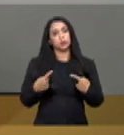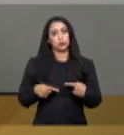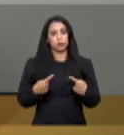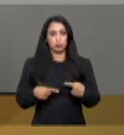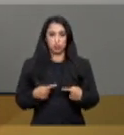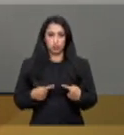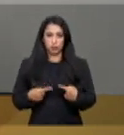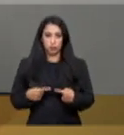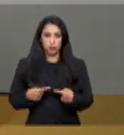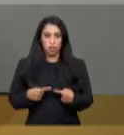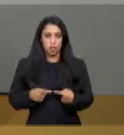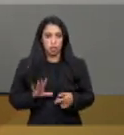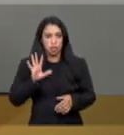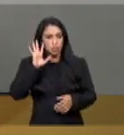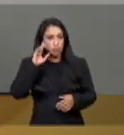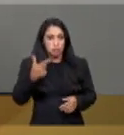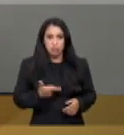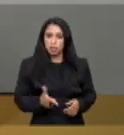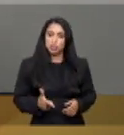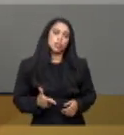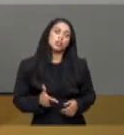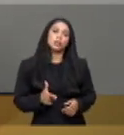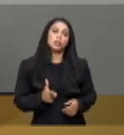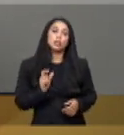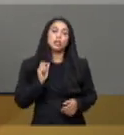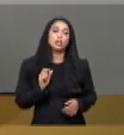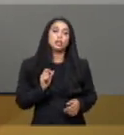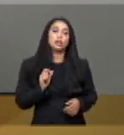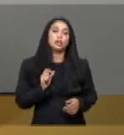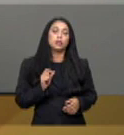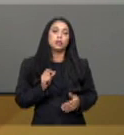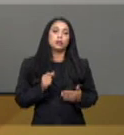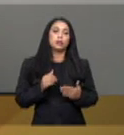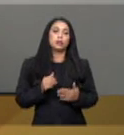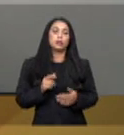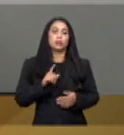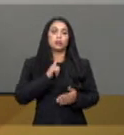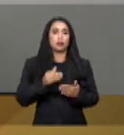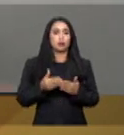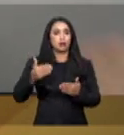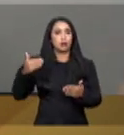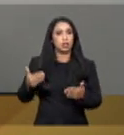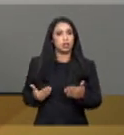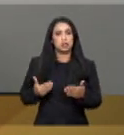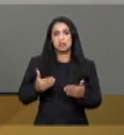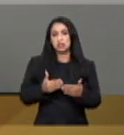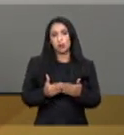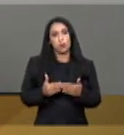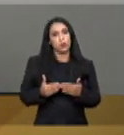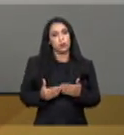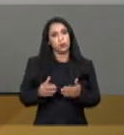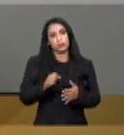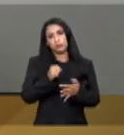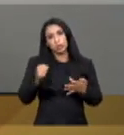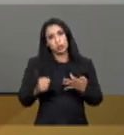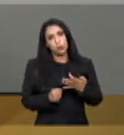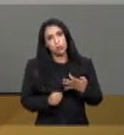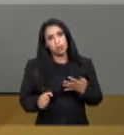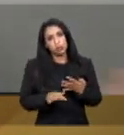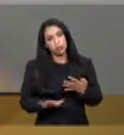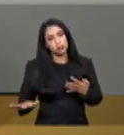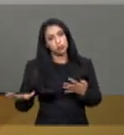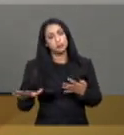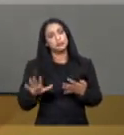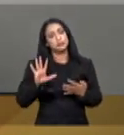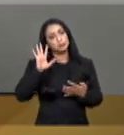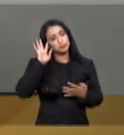decidido que não prevaleceria com efeitos erga omnes, nem teria efeito vinculante, até mesmo por causa de